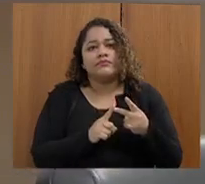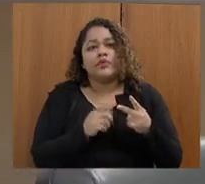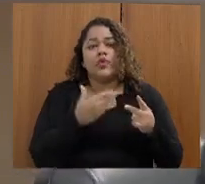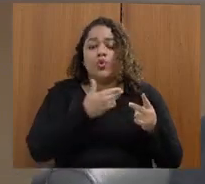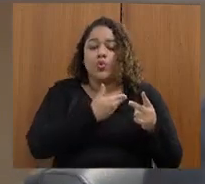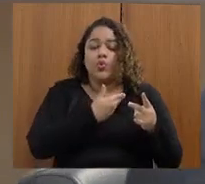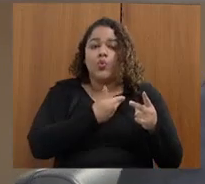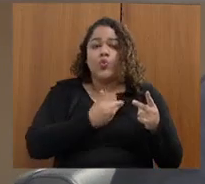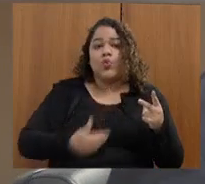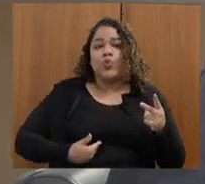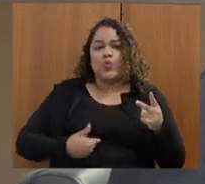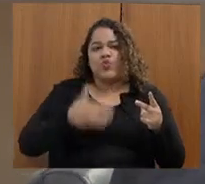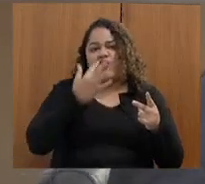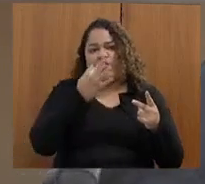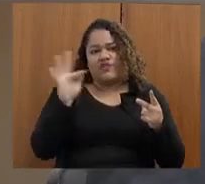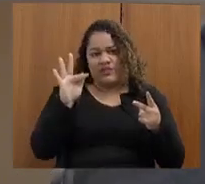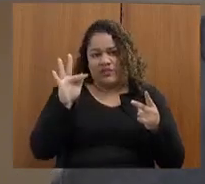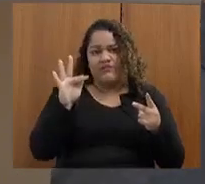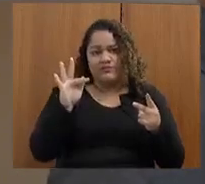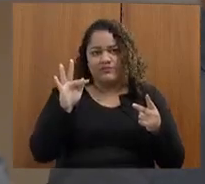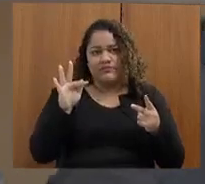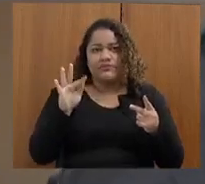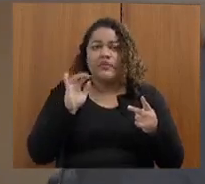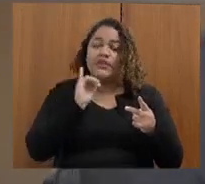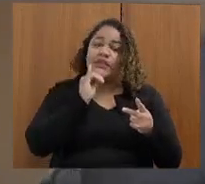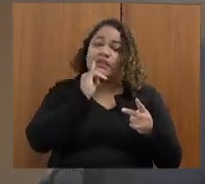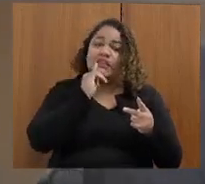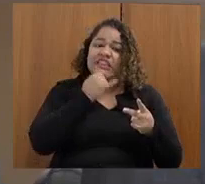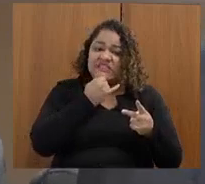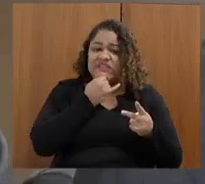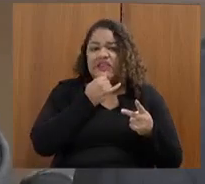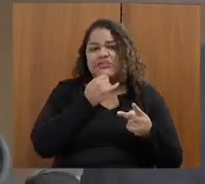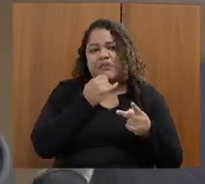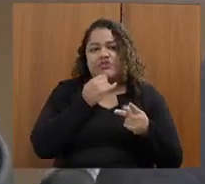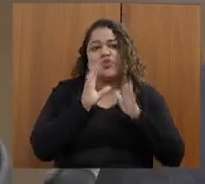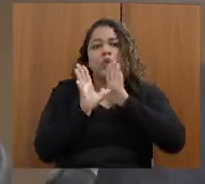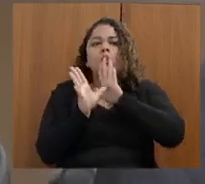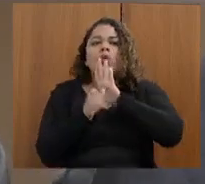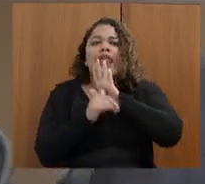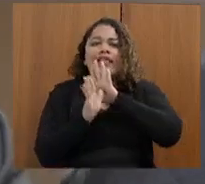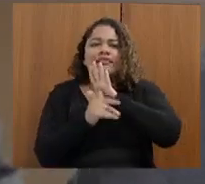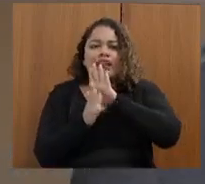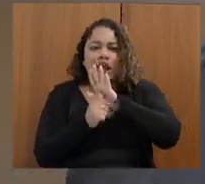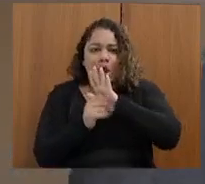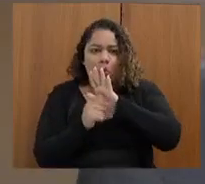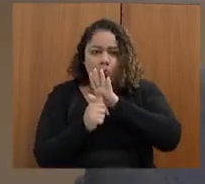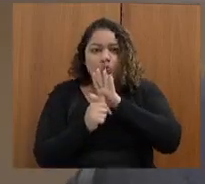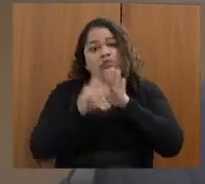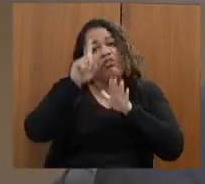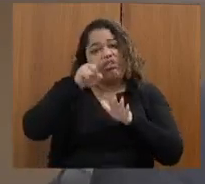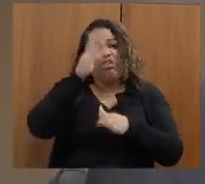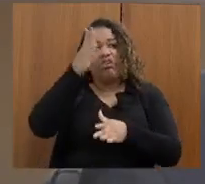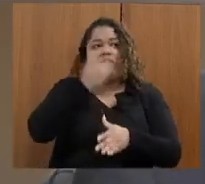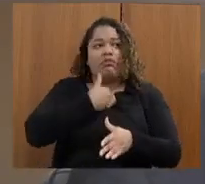governo federal infelizmente a quadrilha que se encontra no governo federal excluiu